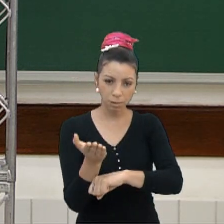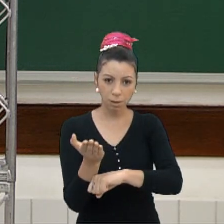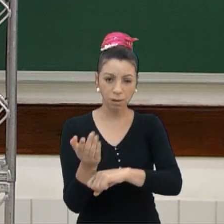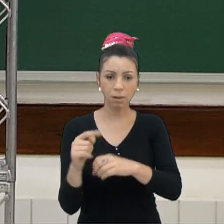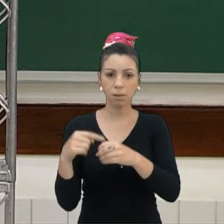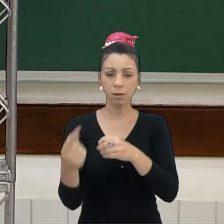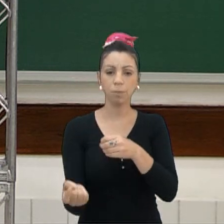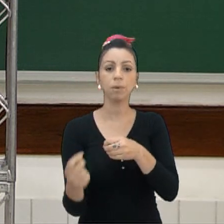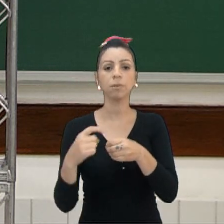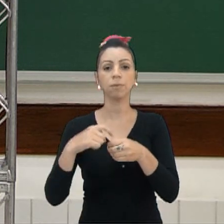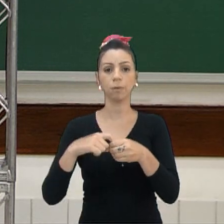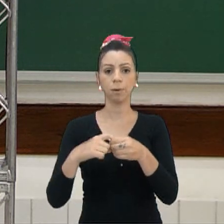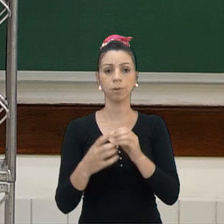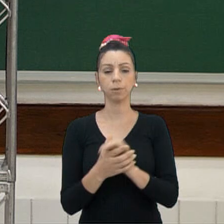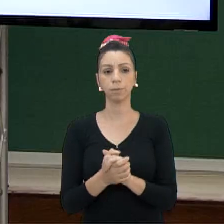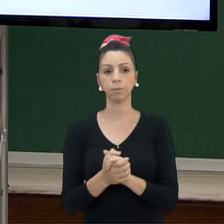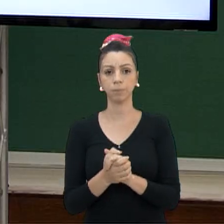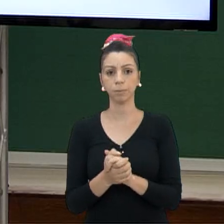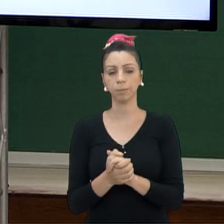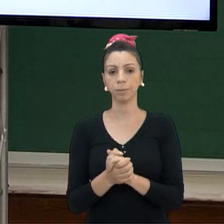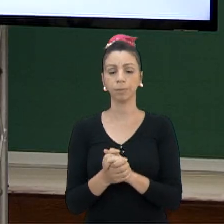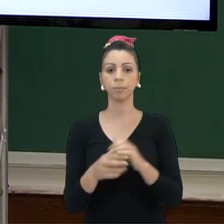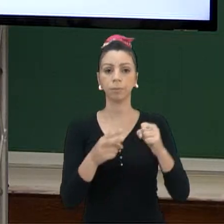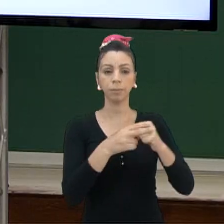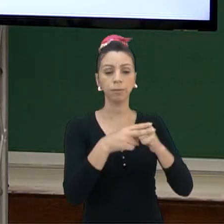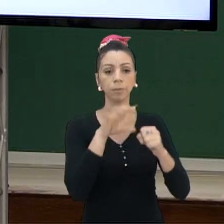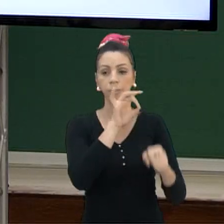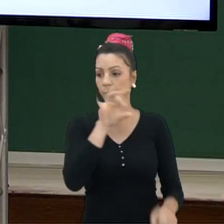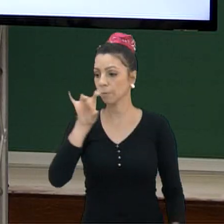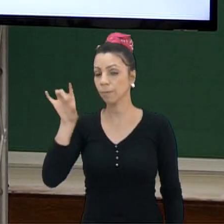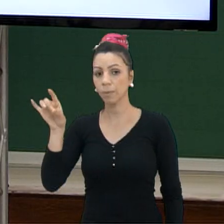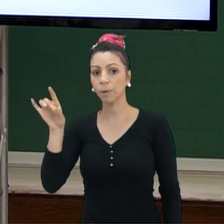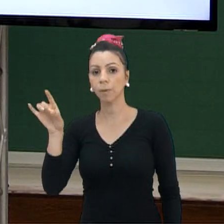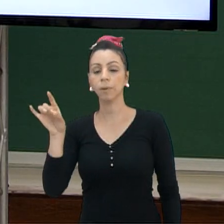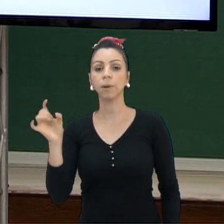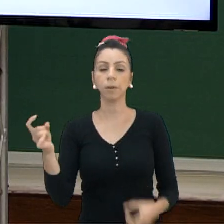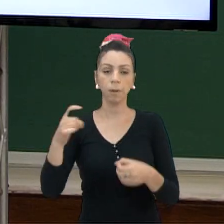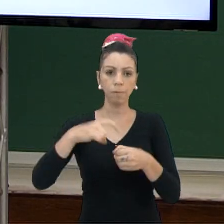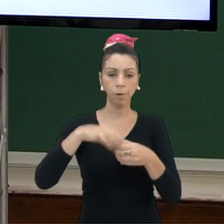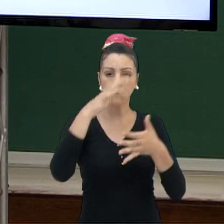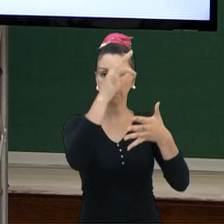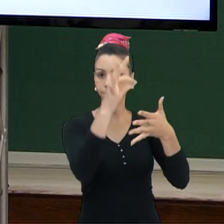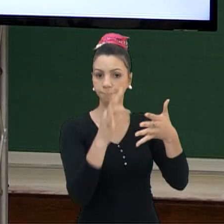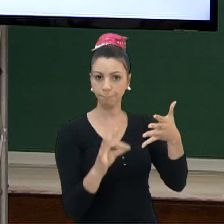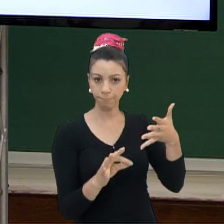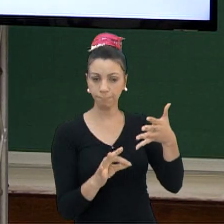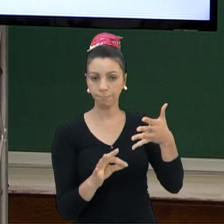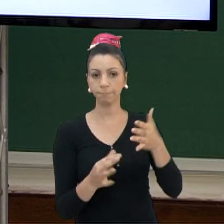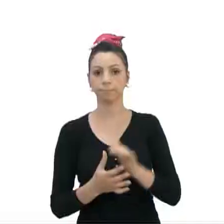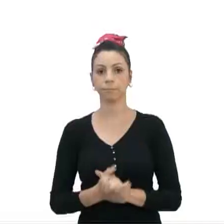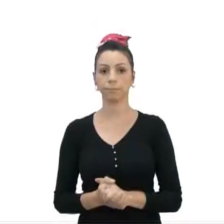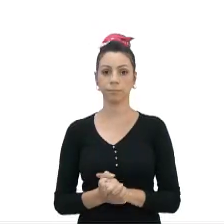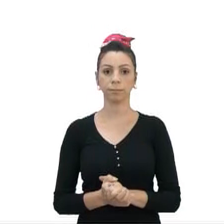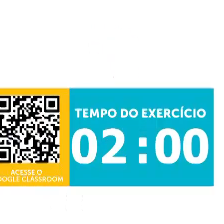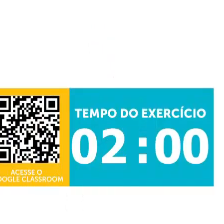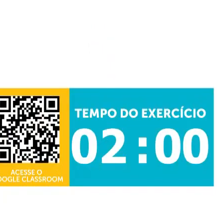fazerem essa separação dos verbos nesses 3 modos e eu volto para a gente corrigir e continuar conversando.